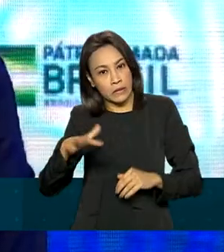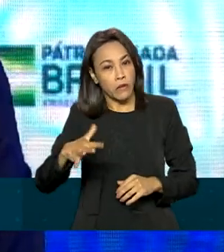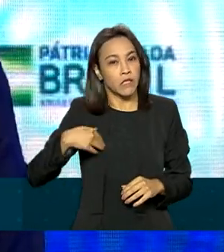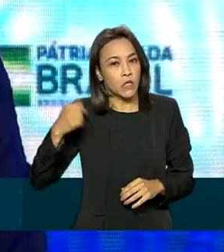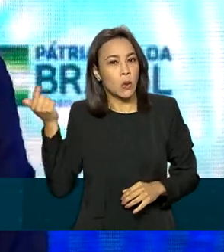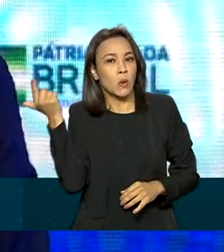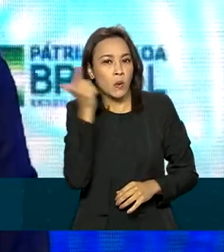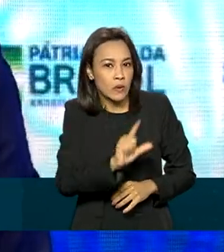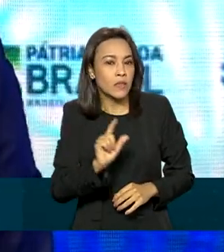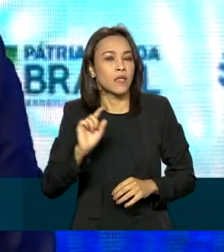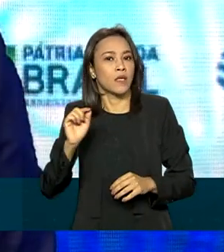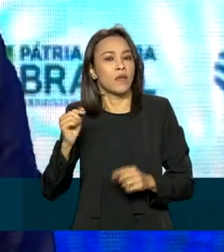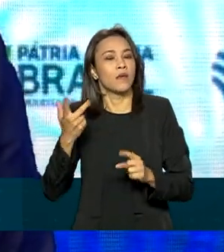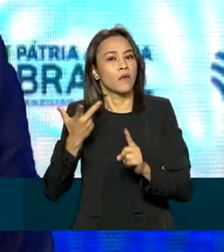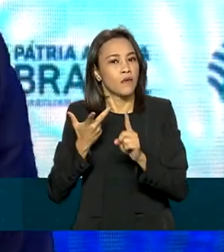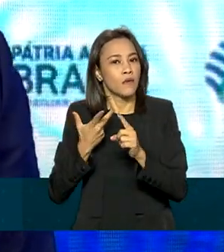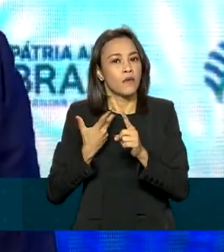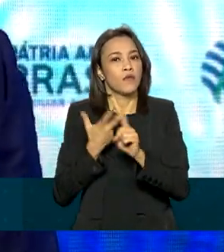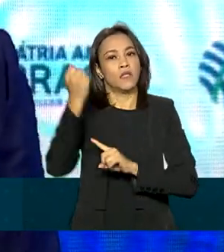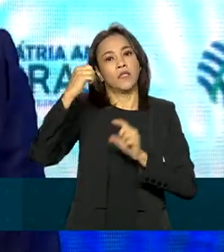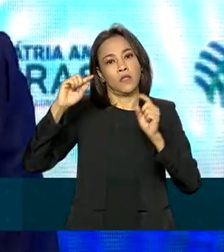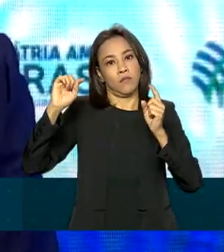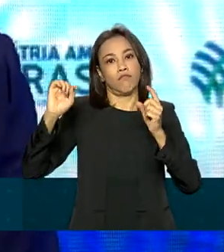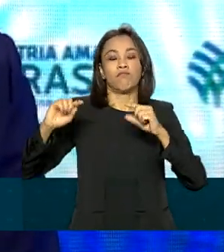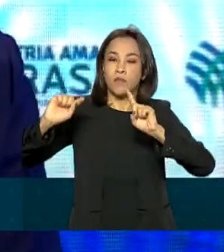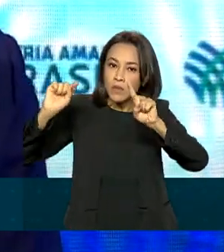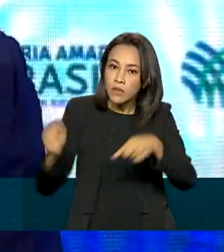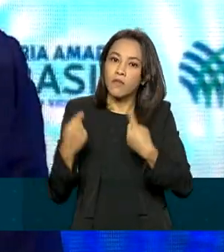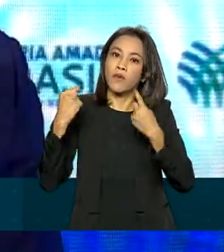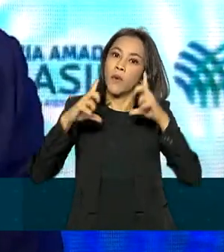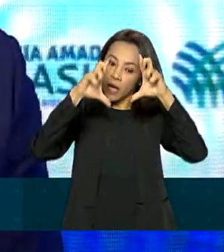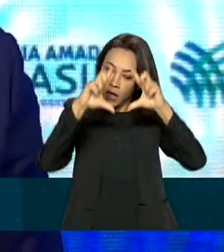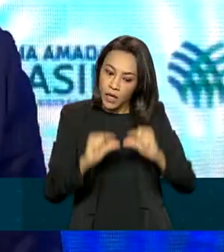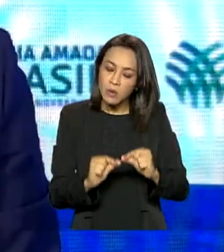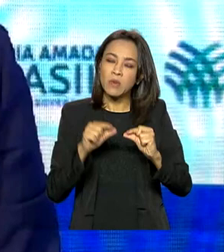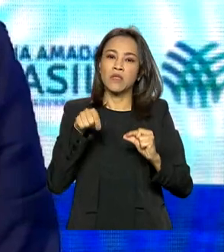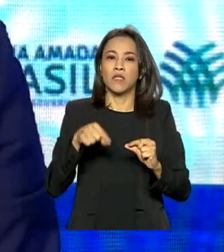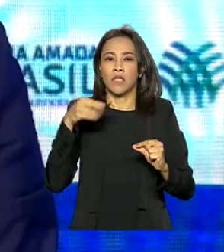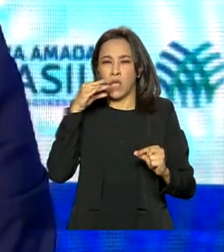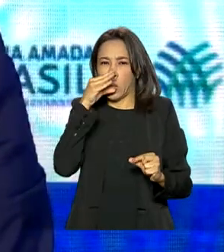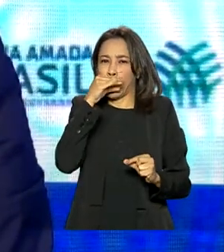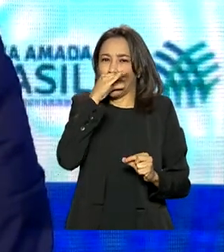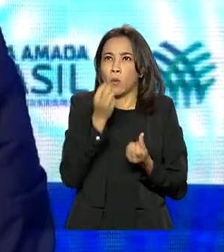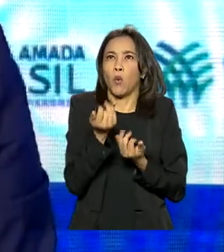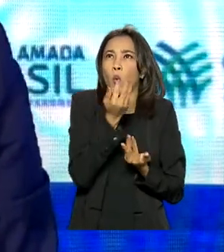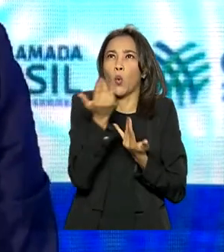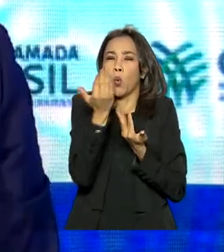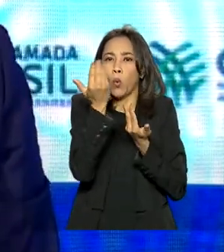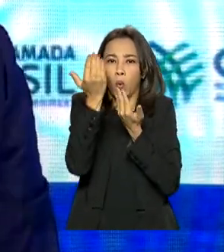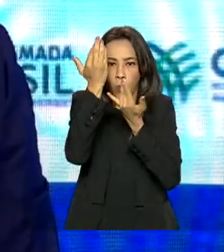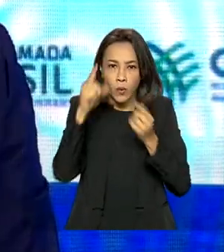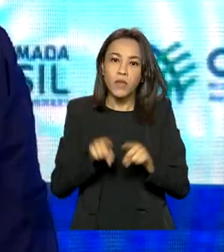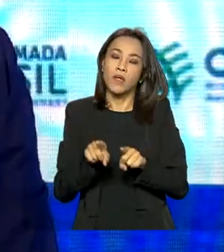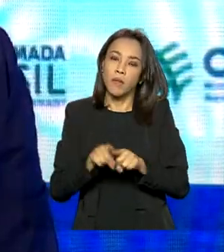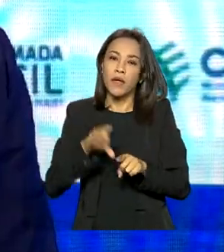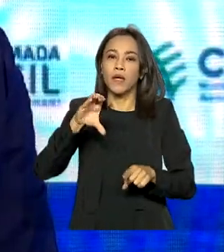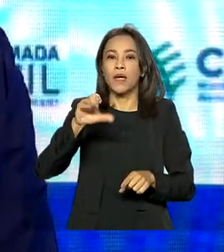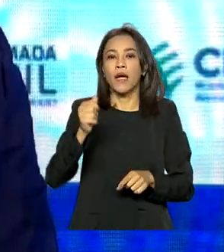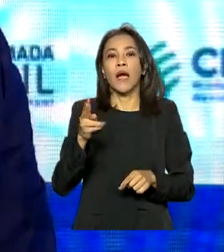superar o desafio de reduzir as emissões de gás de efeito estufa e atingir a neutralidade de carbono que todos